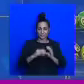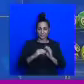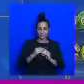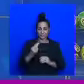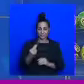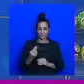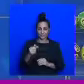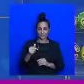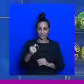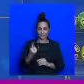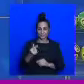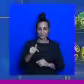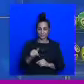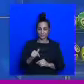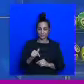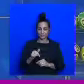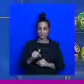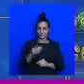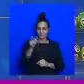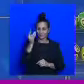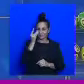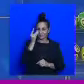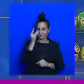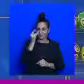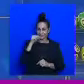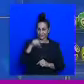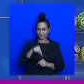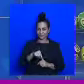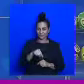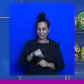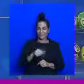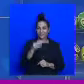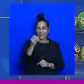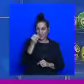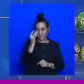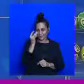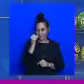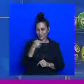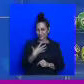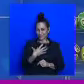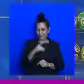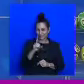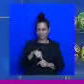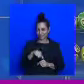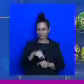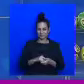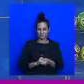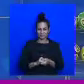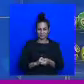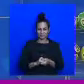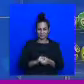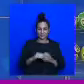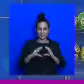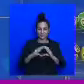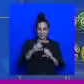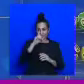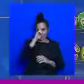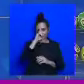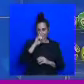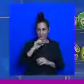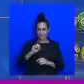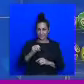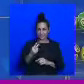Concurso 2717, aqui ao vivo, hein? E ao vivo é bom demais, né? 02,